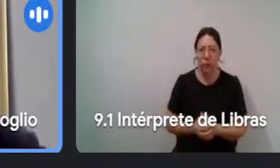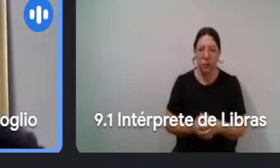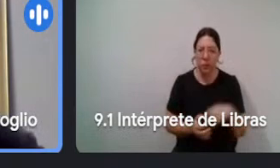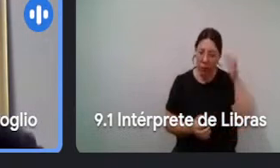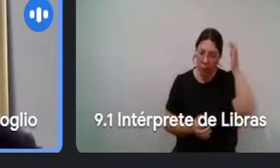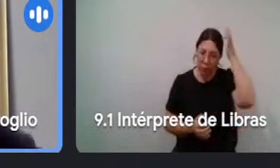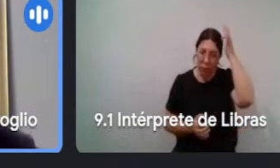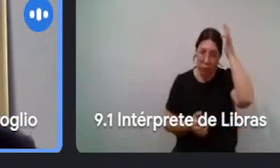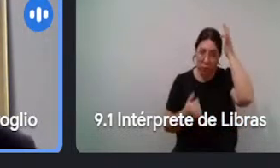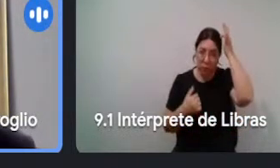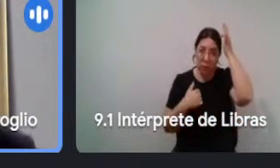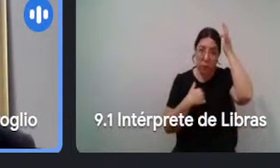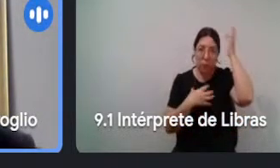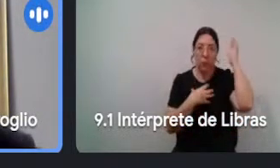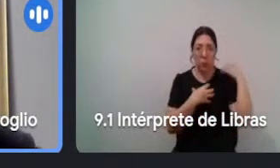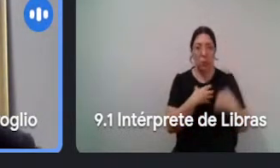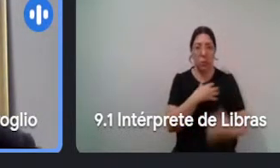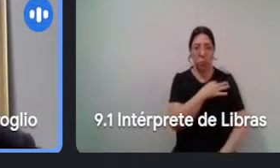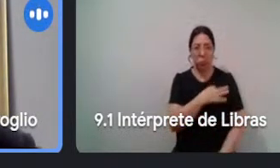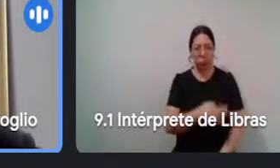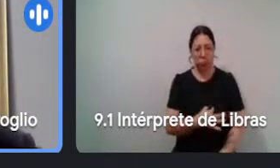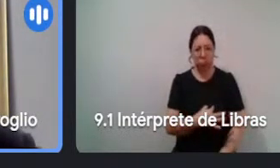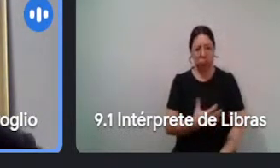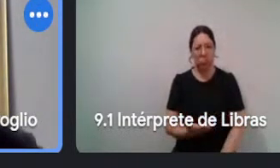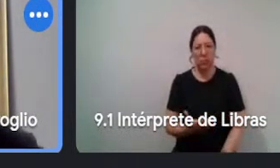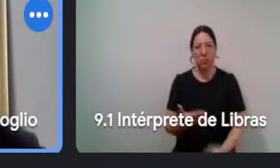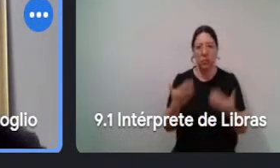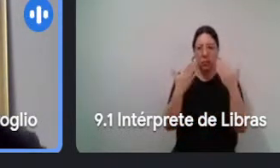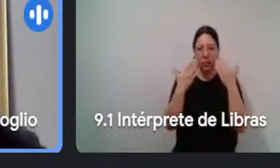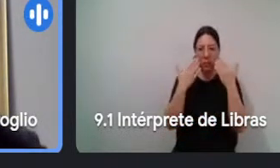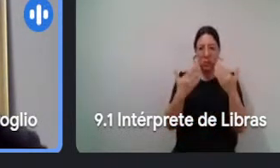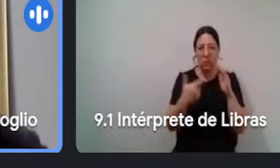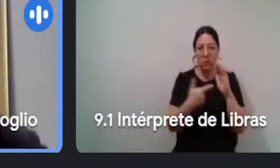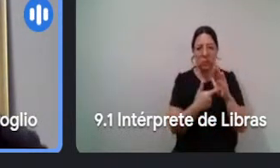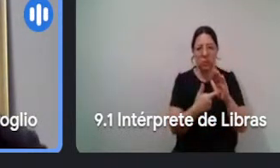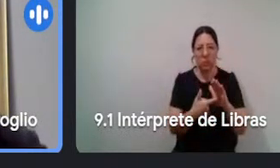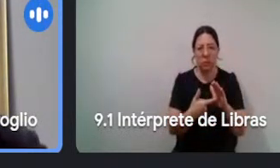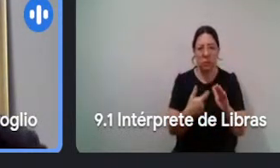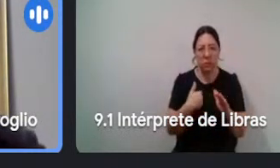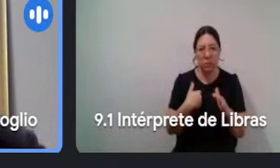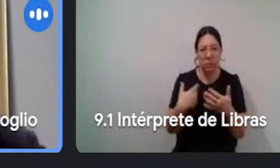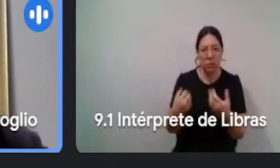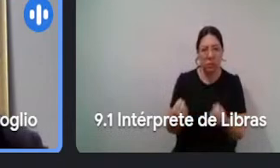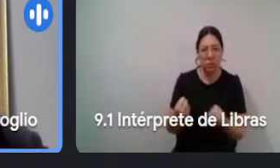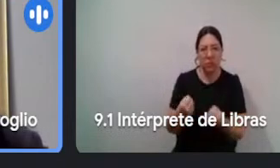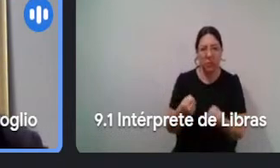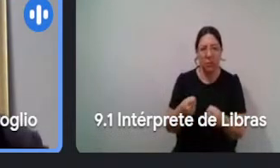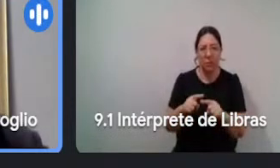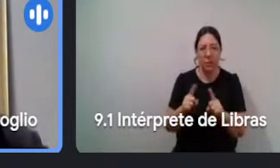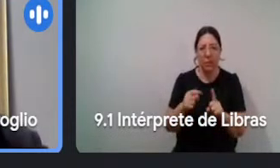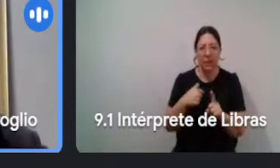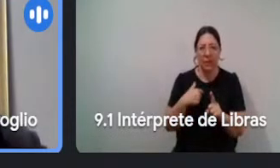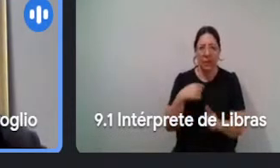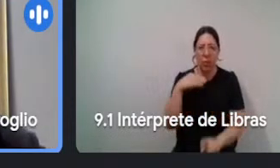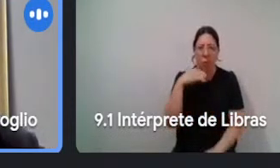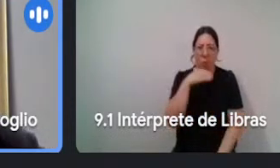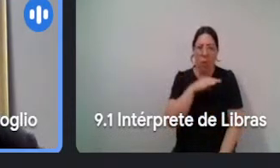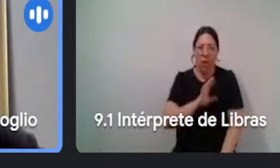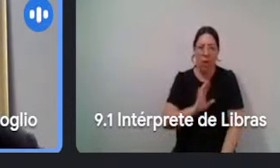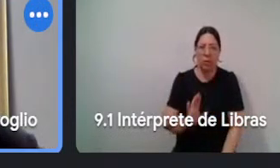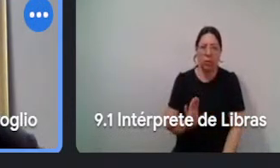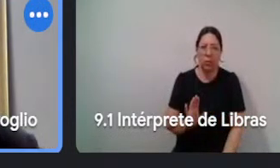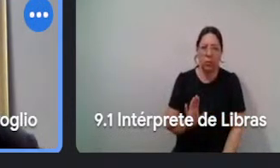Eu fico honrado com a sua indicação, aceito o encargo, mas eu acho que eu fico, então, daí em razão